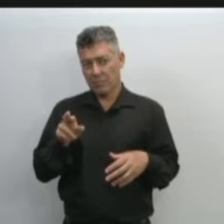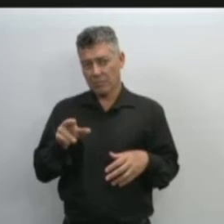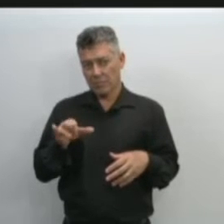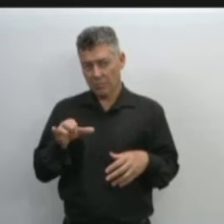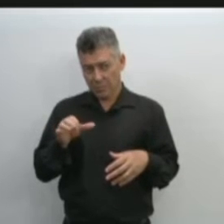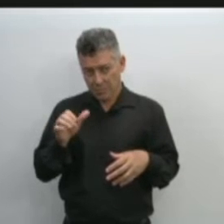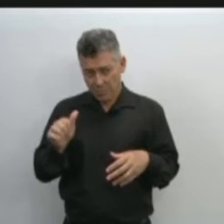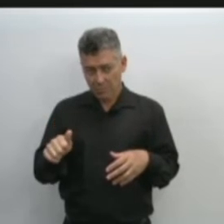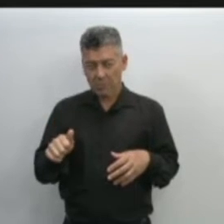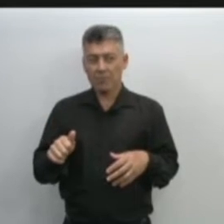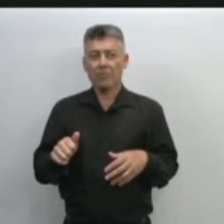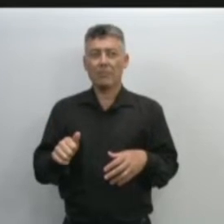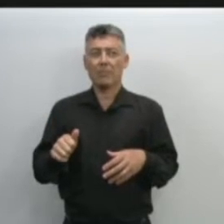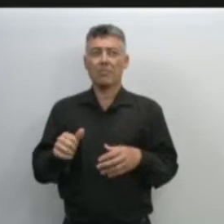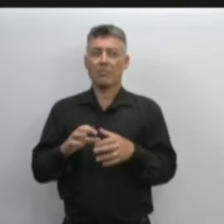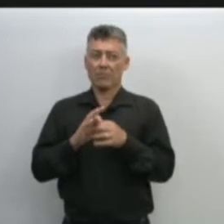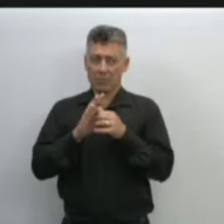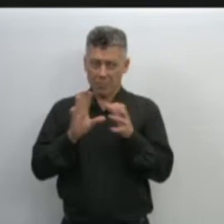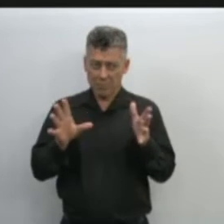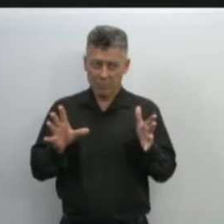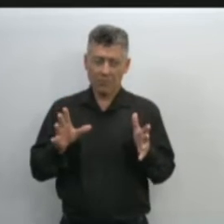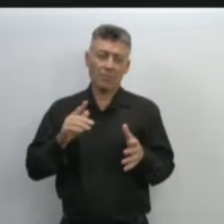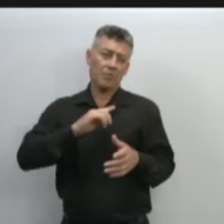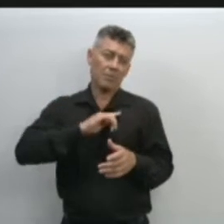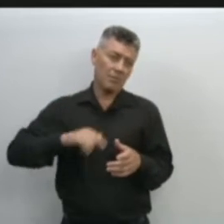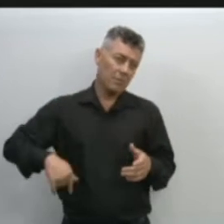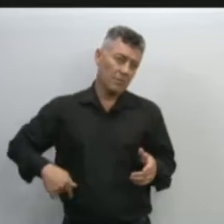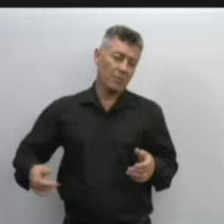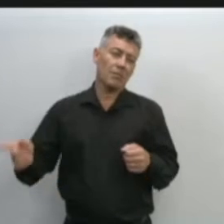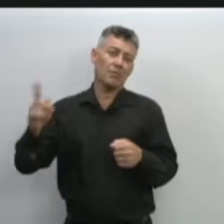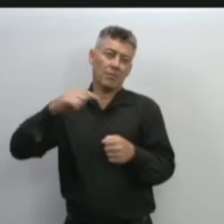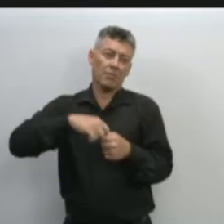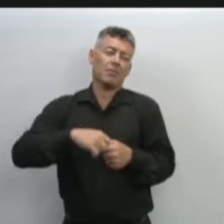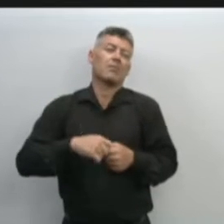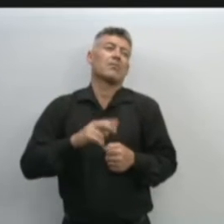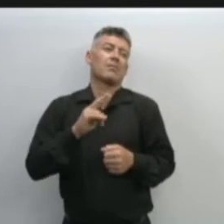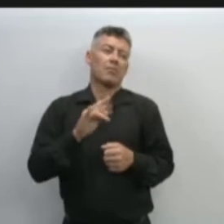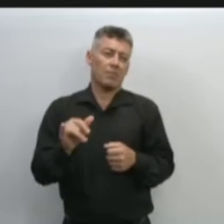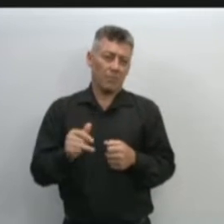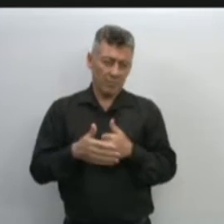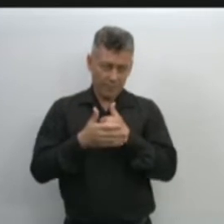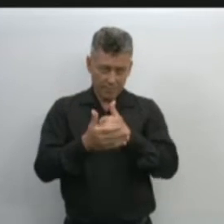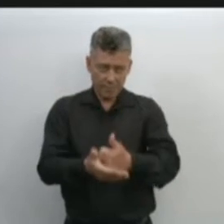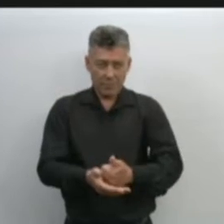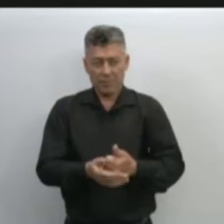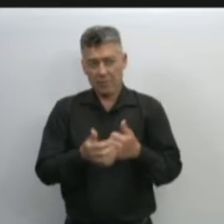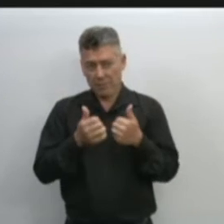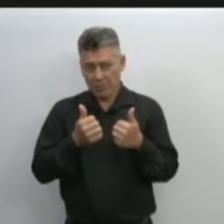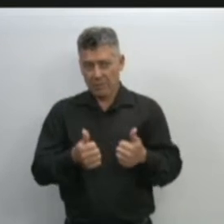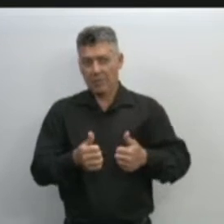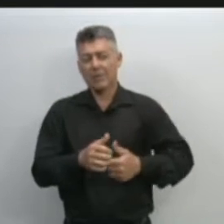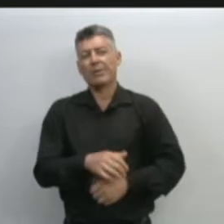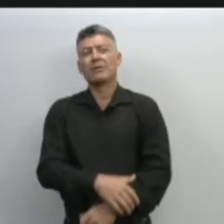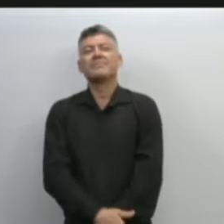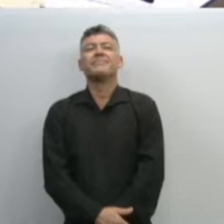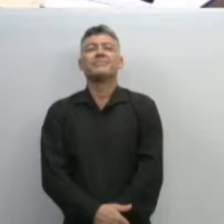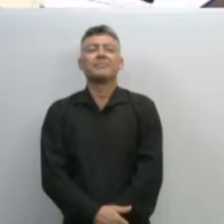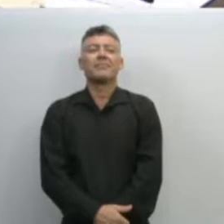Então, logo, a nossa governadora retorne, a gente vai encaminhar esse momento.